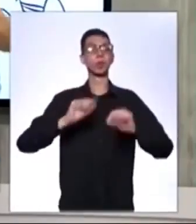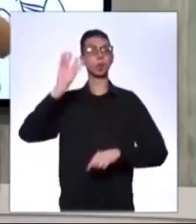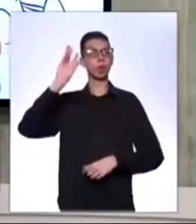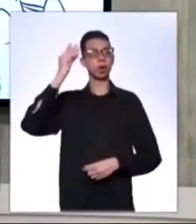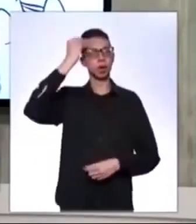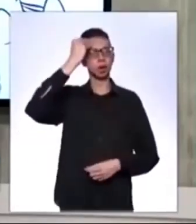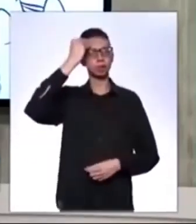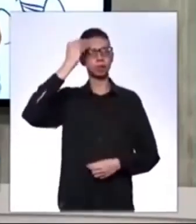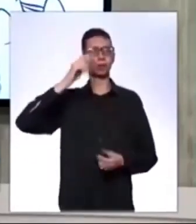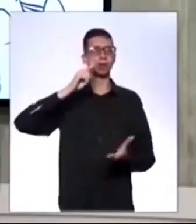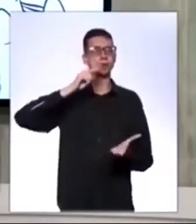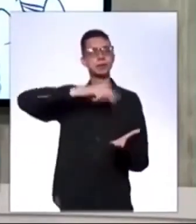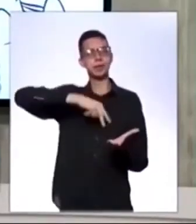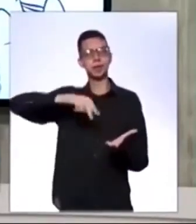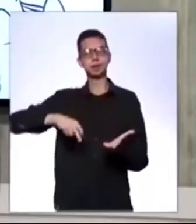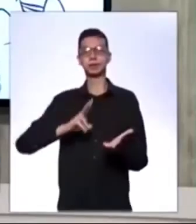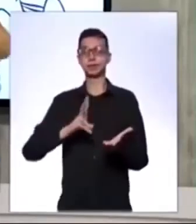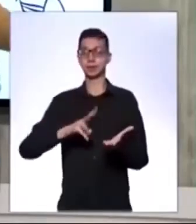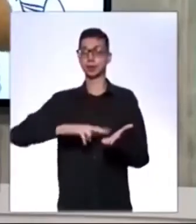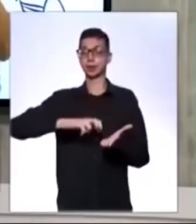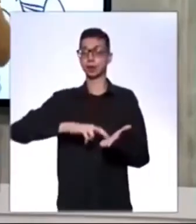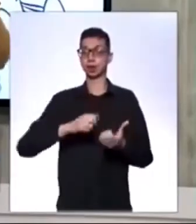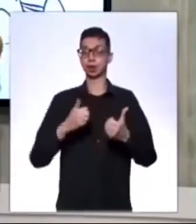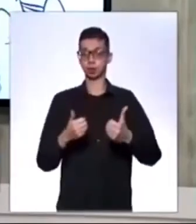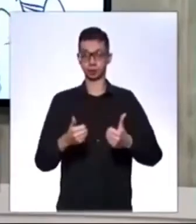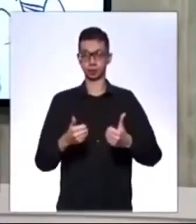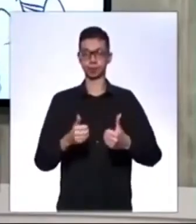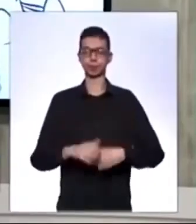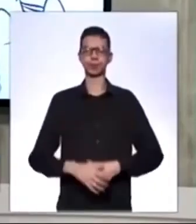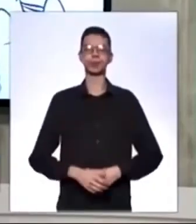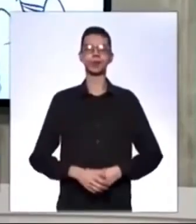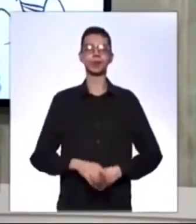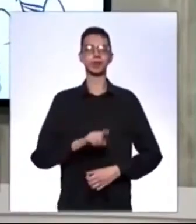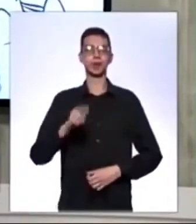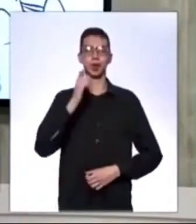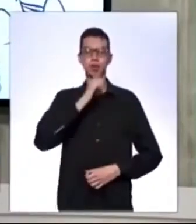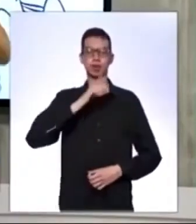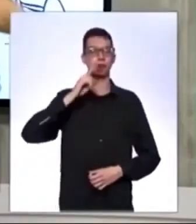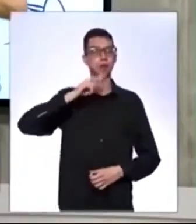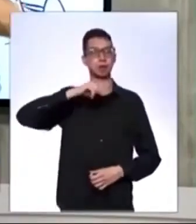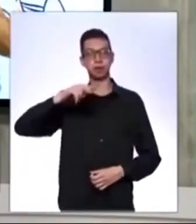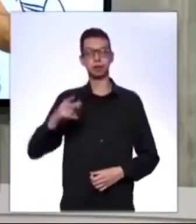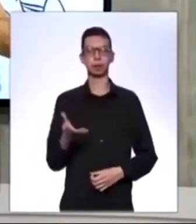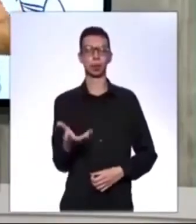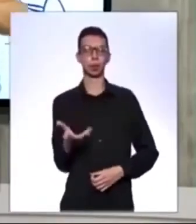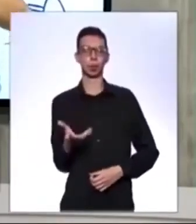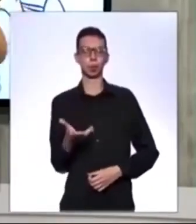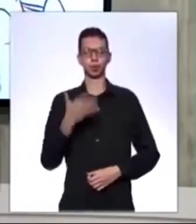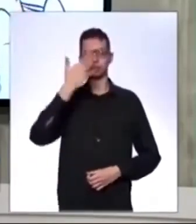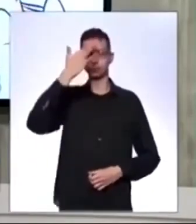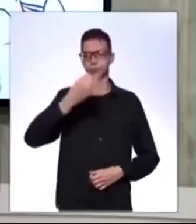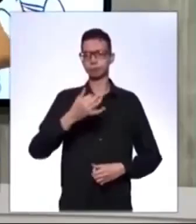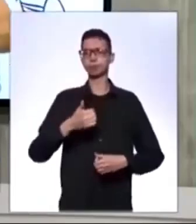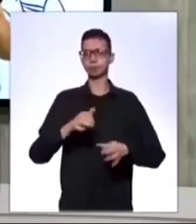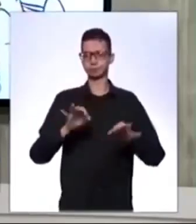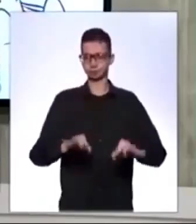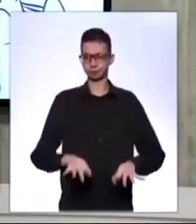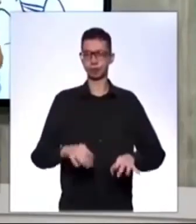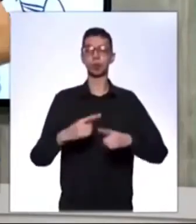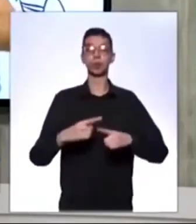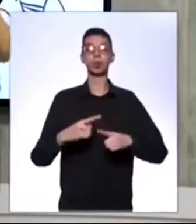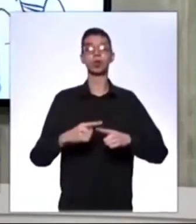melhorar nossa aquisição de vocabulário, para você ter, né, e ler um pouquinho mais rápido, tá certo ou não? Porque são questões muito legais,